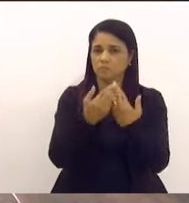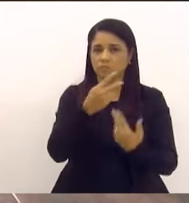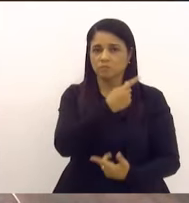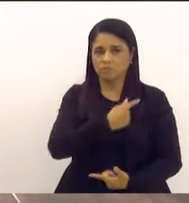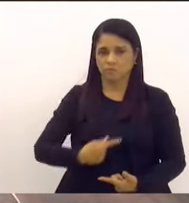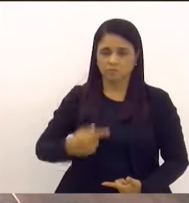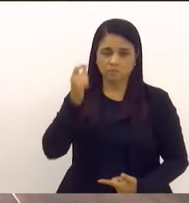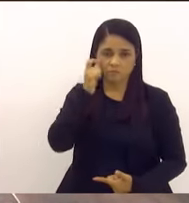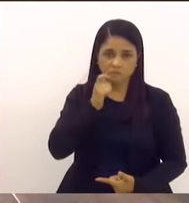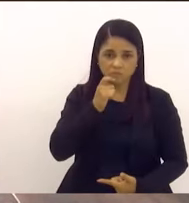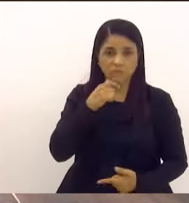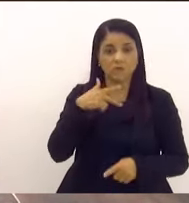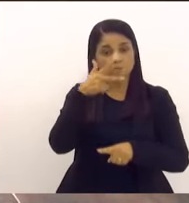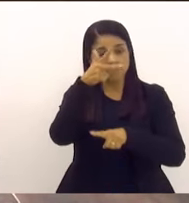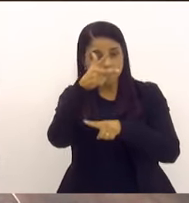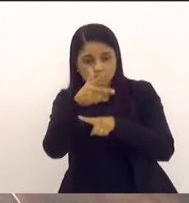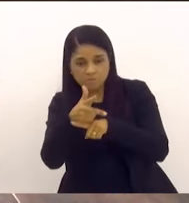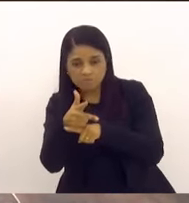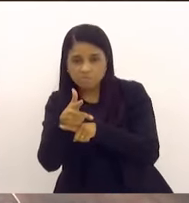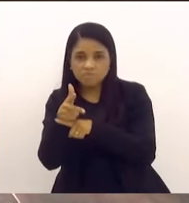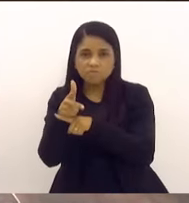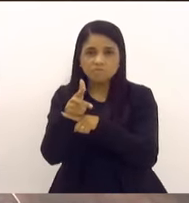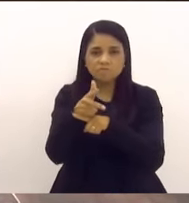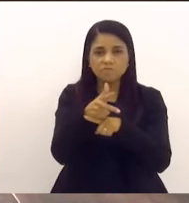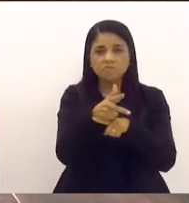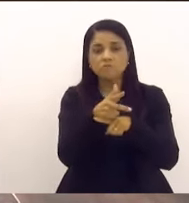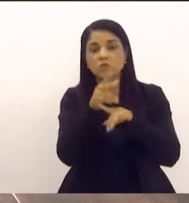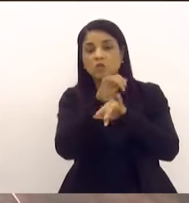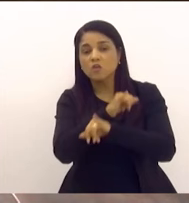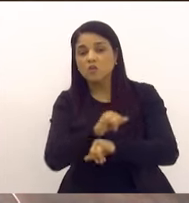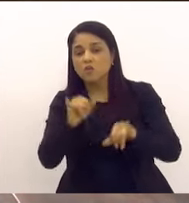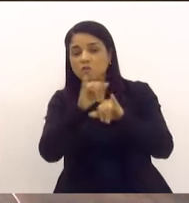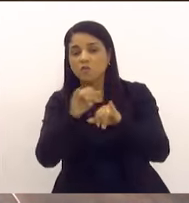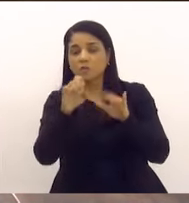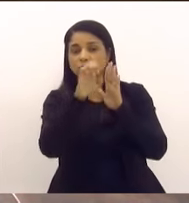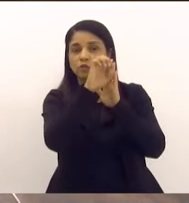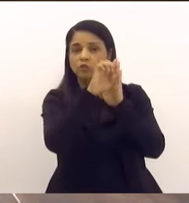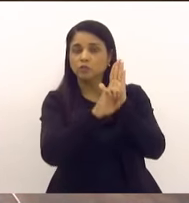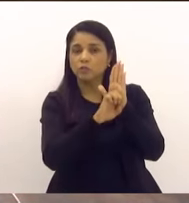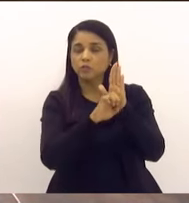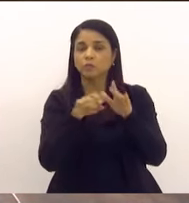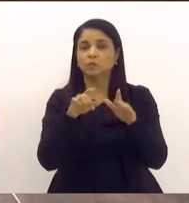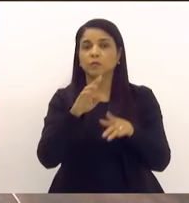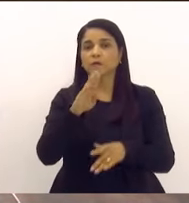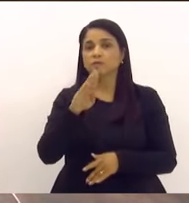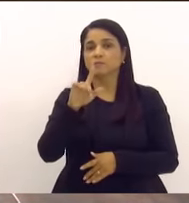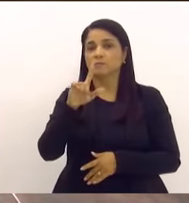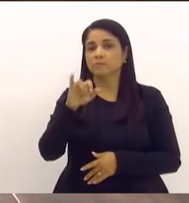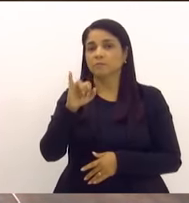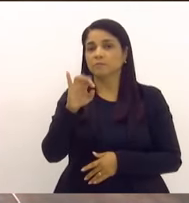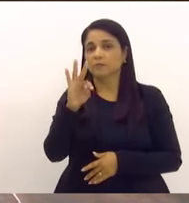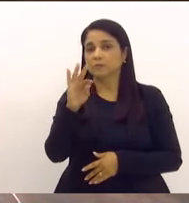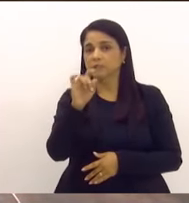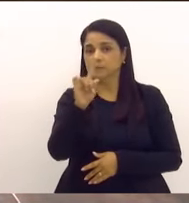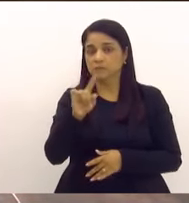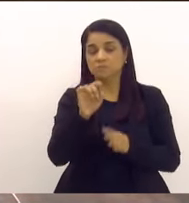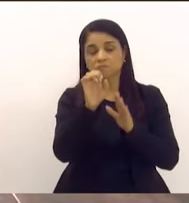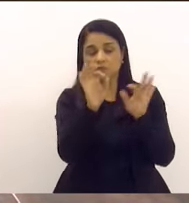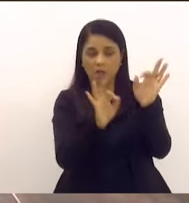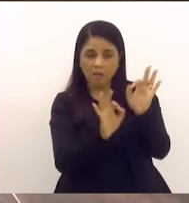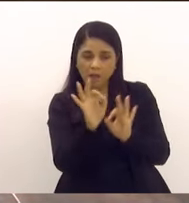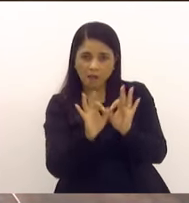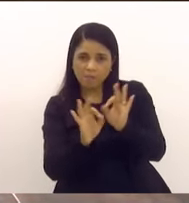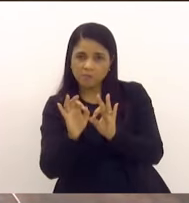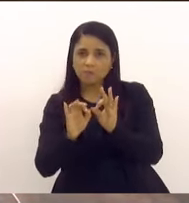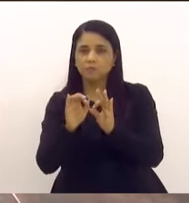presenciamos o governador fazendo um vídeo informando que era para se fazer um estatuto das blitz nessa casa. E esse estatuto está sendo elaborado